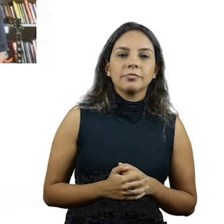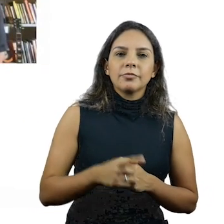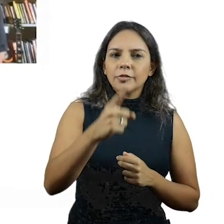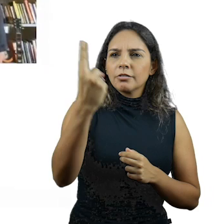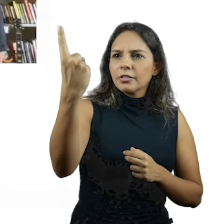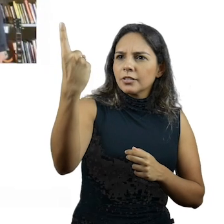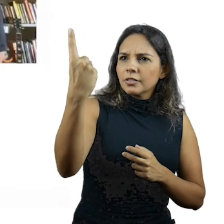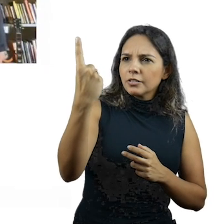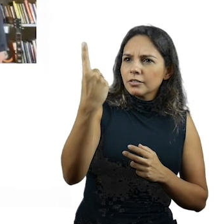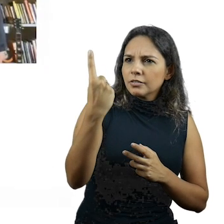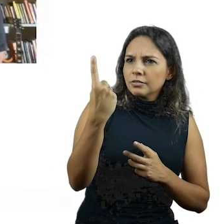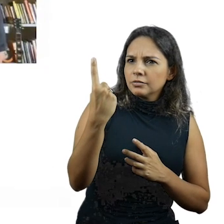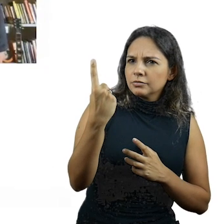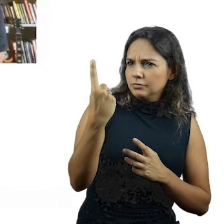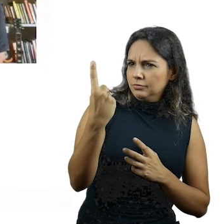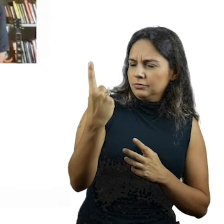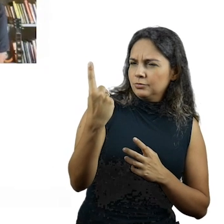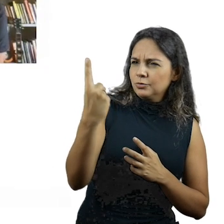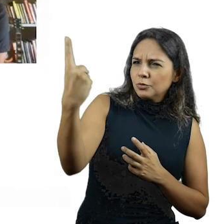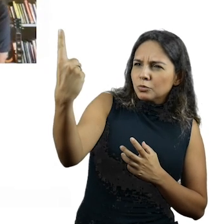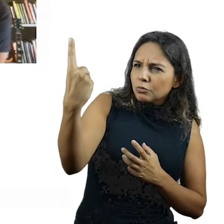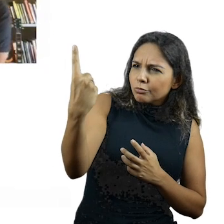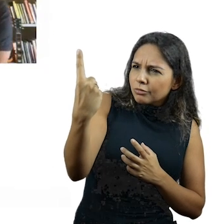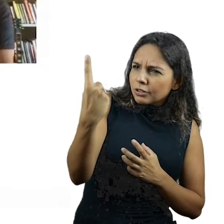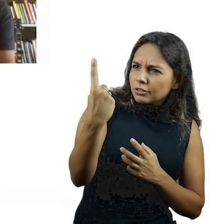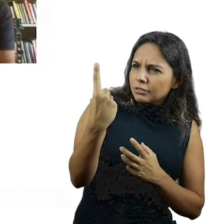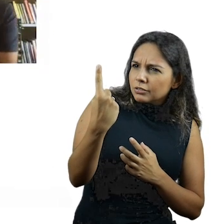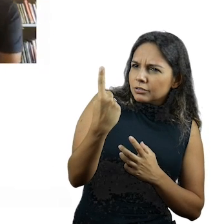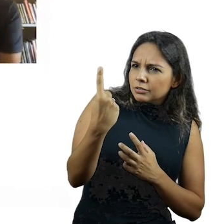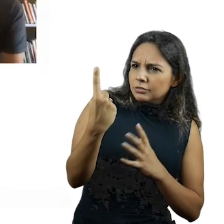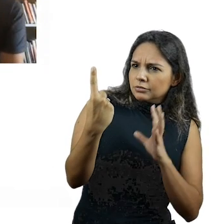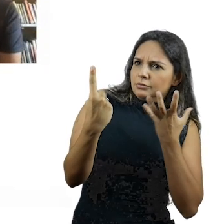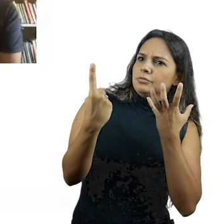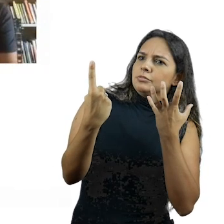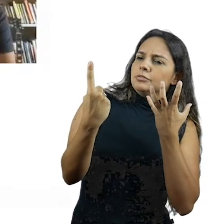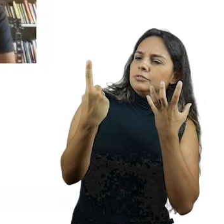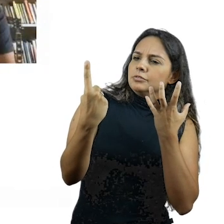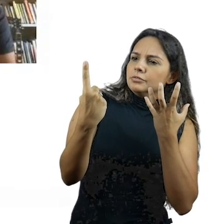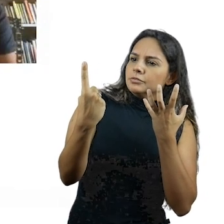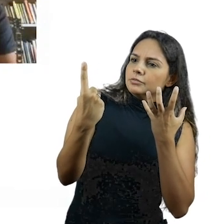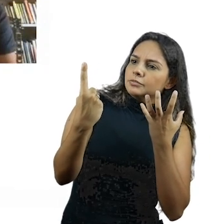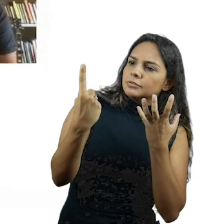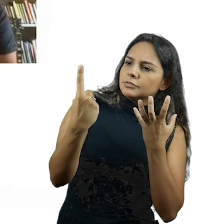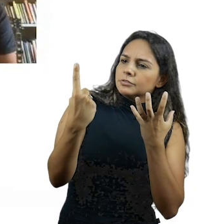Você apareceu do nada